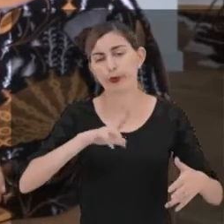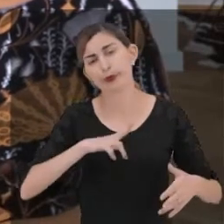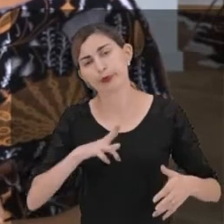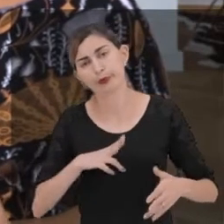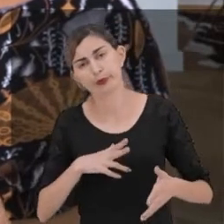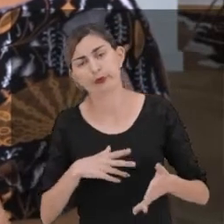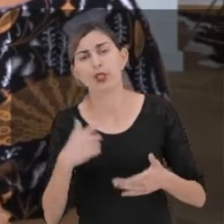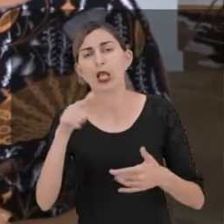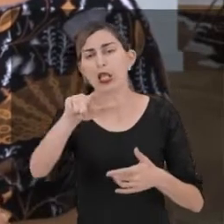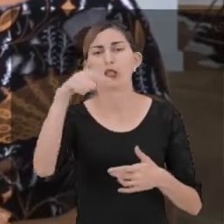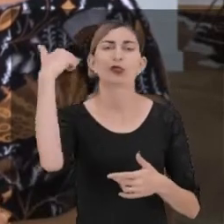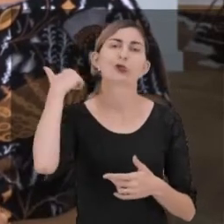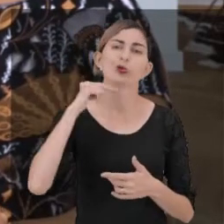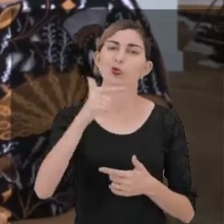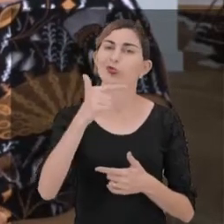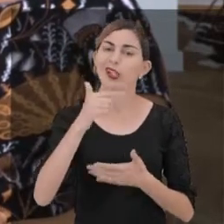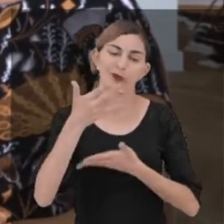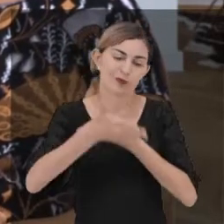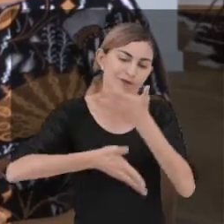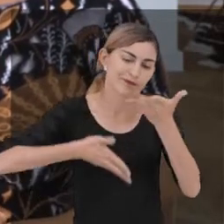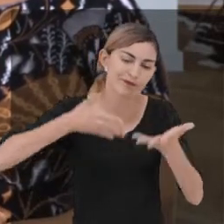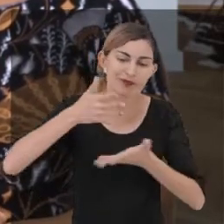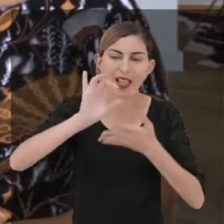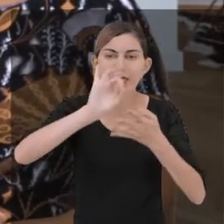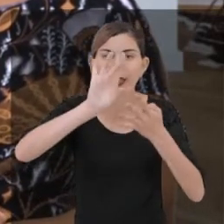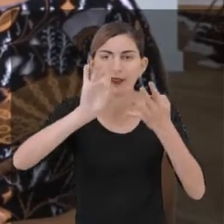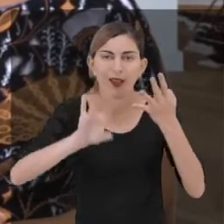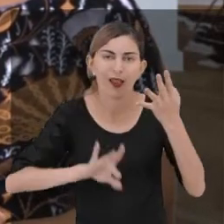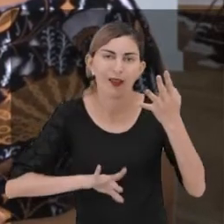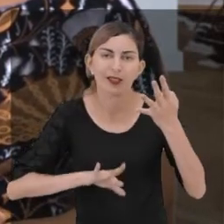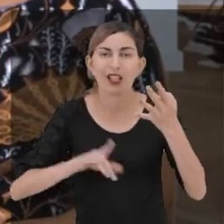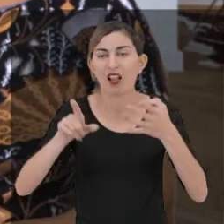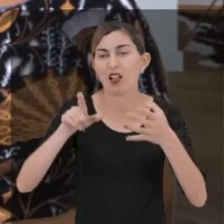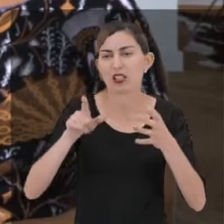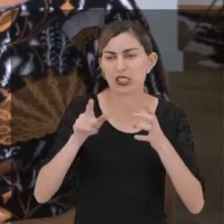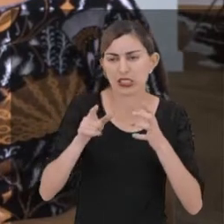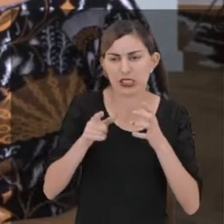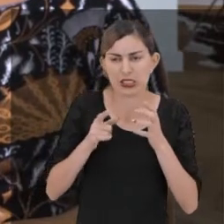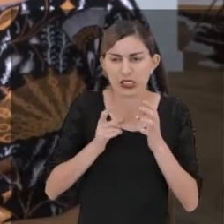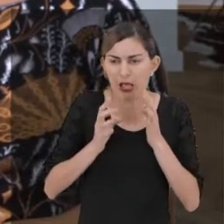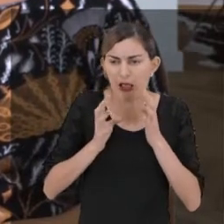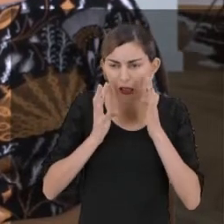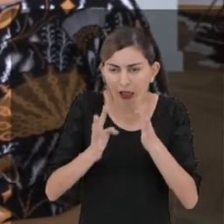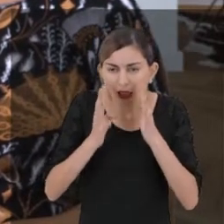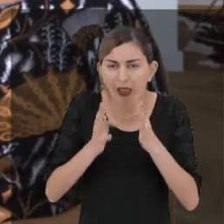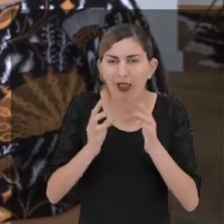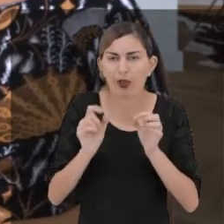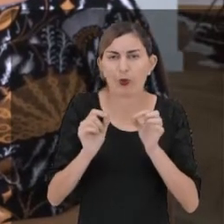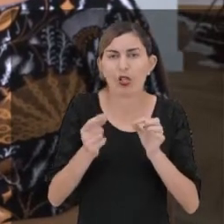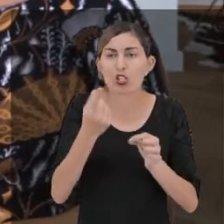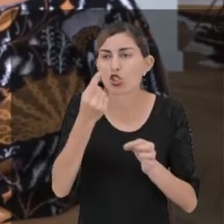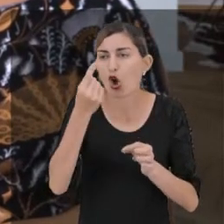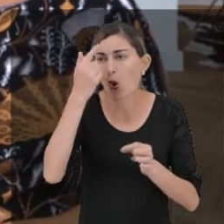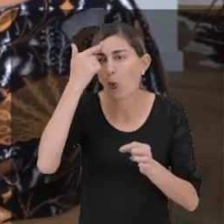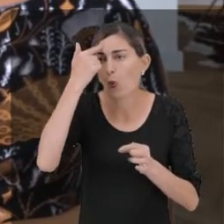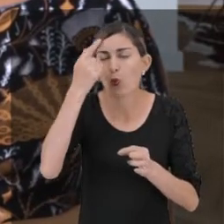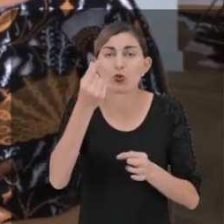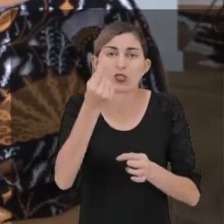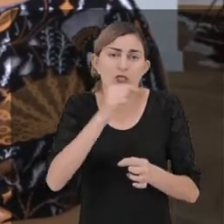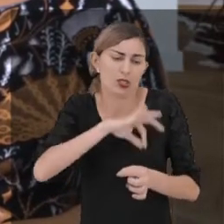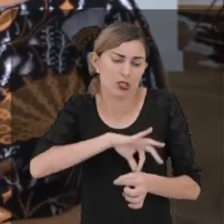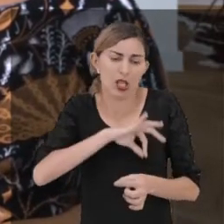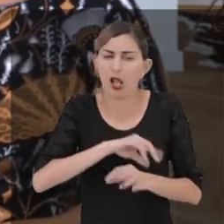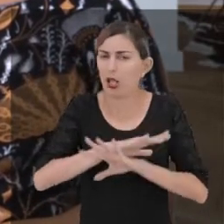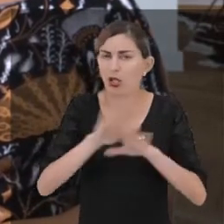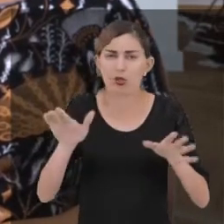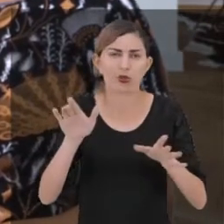privadas, elas não têm esse cuidado, esse detalhamento. Elas ficam muito presas na questão da remuneração, no